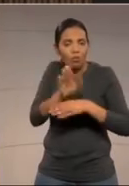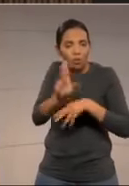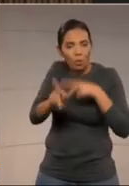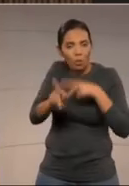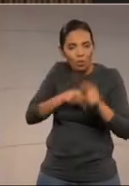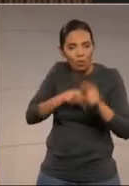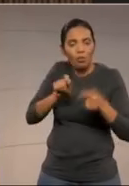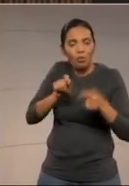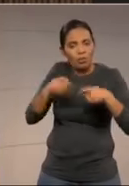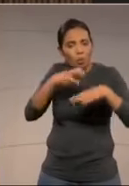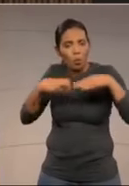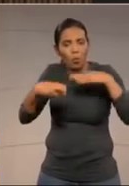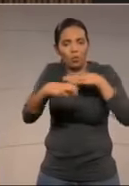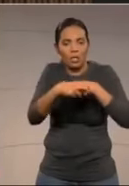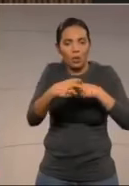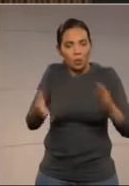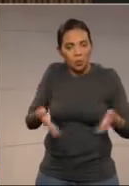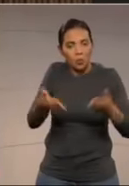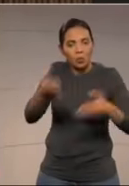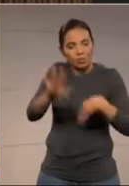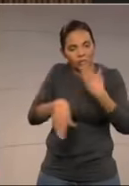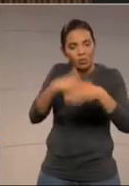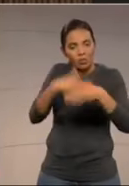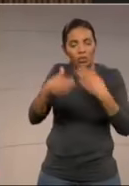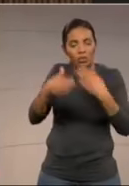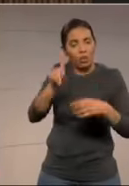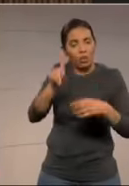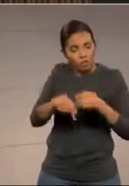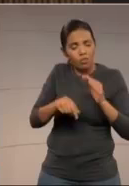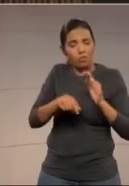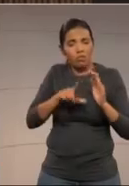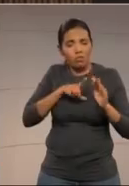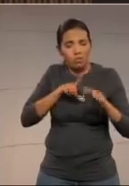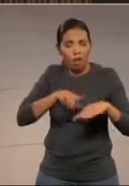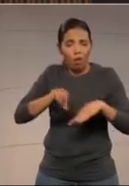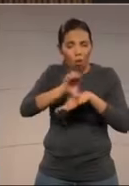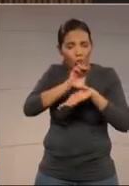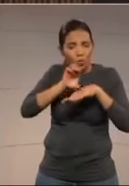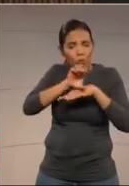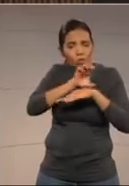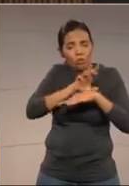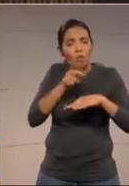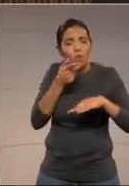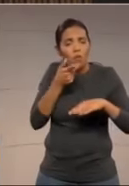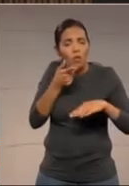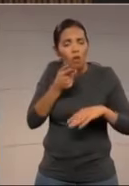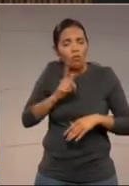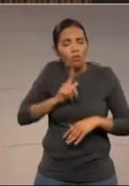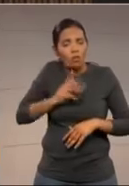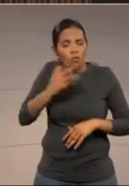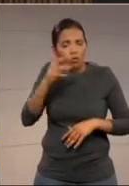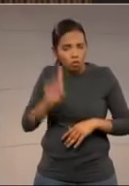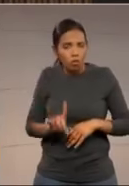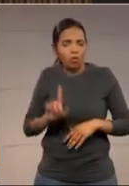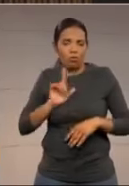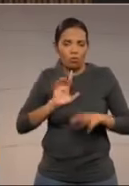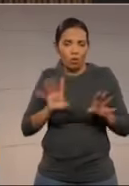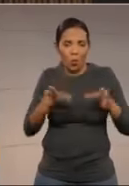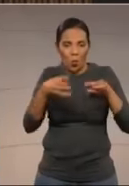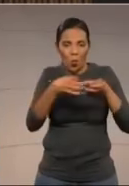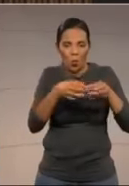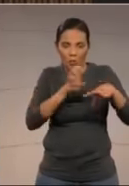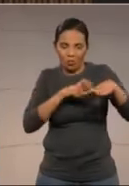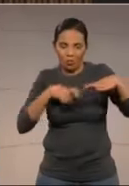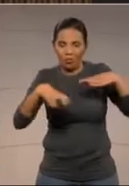um direito constituído na Constituição Federal nossa, cidadã de 88,